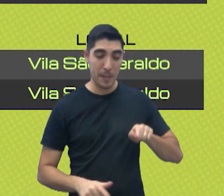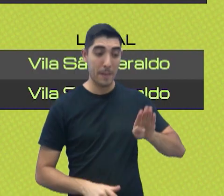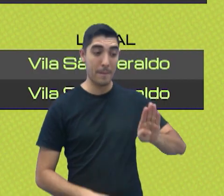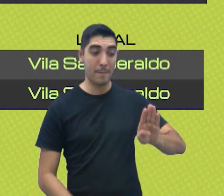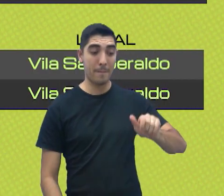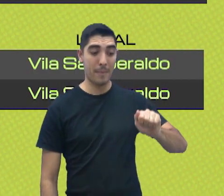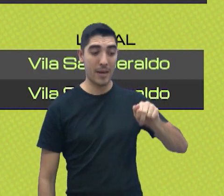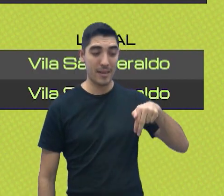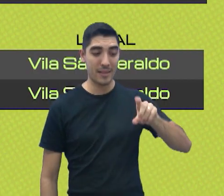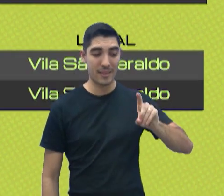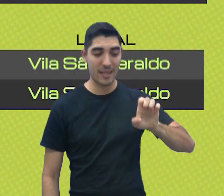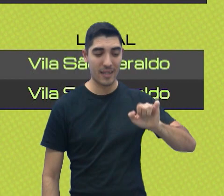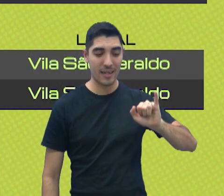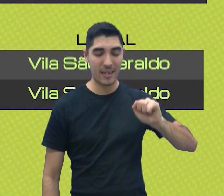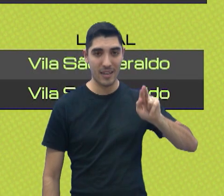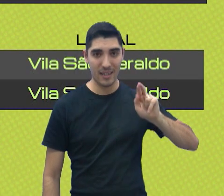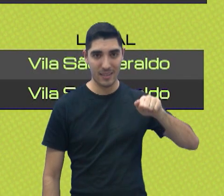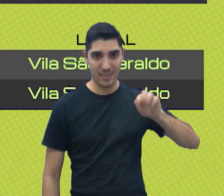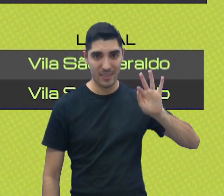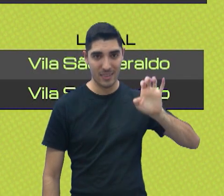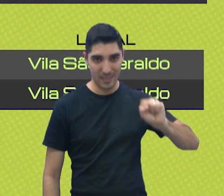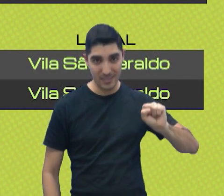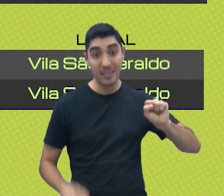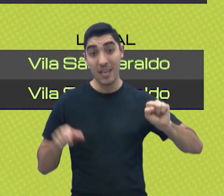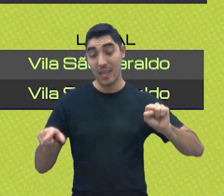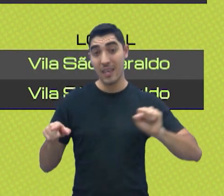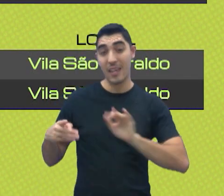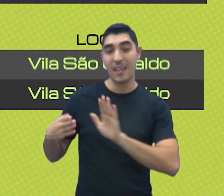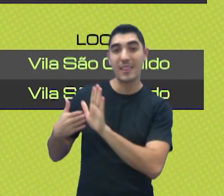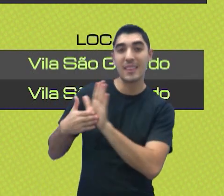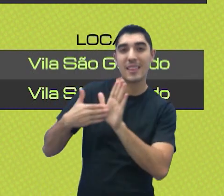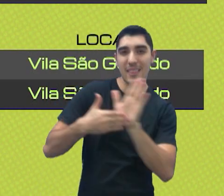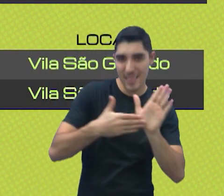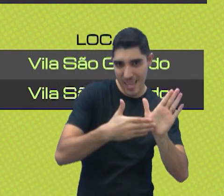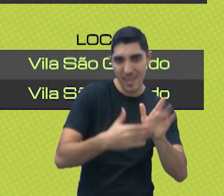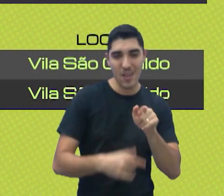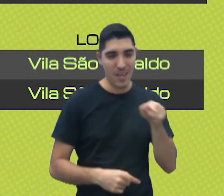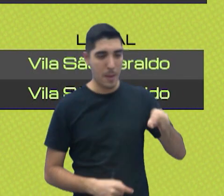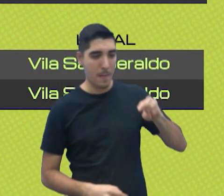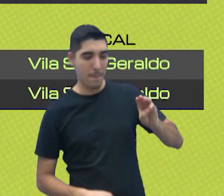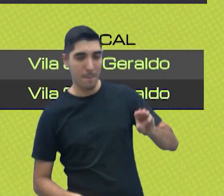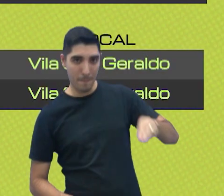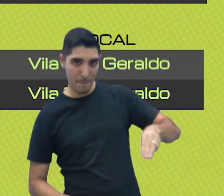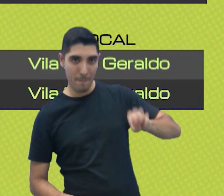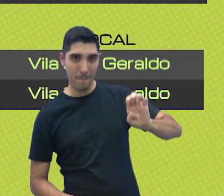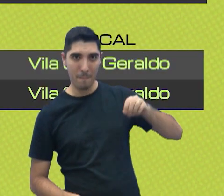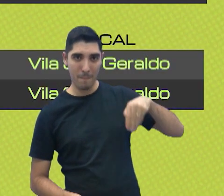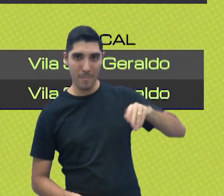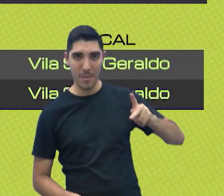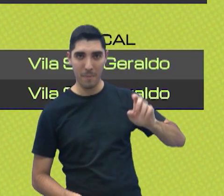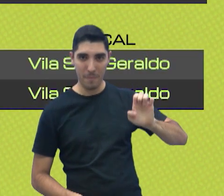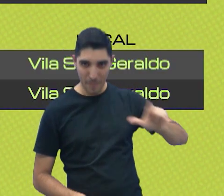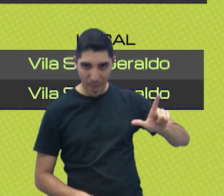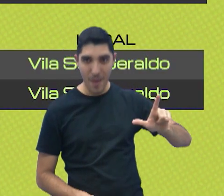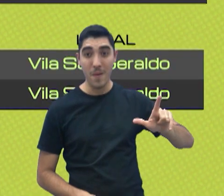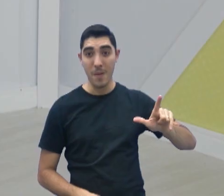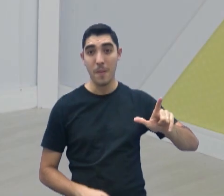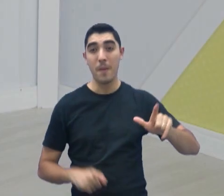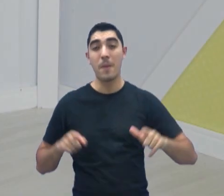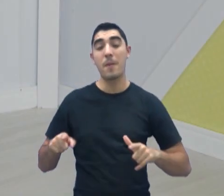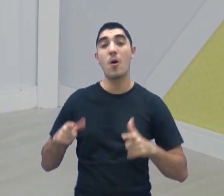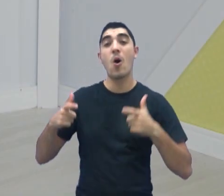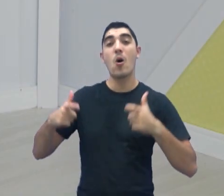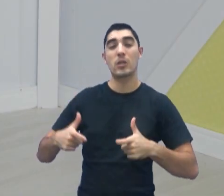São Geraldo. E às 10 da manhã, também no domingo, o Trem da Leste enfrenta o Mempel, também na Vila São Geraldo, da Copa